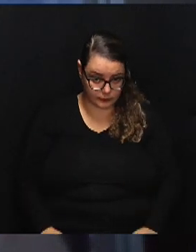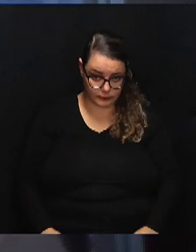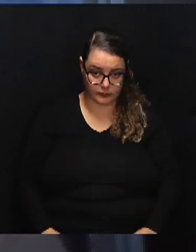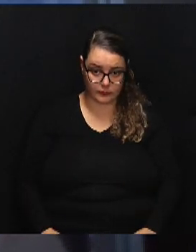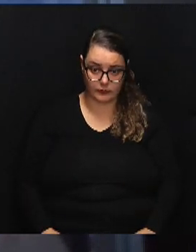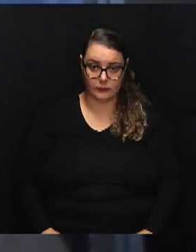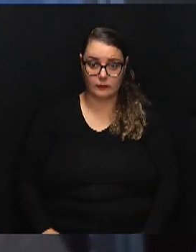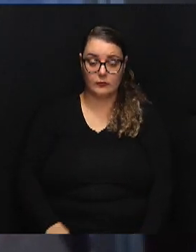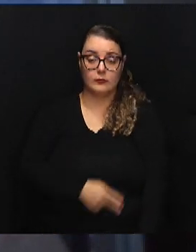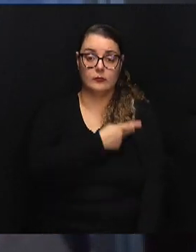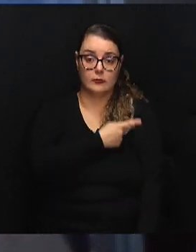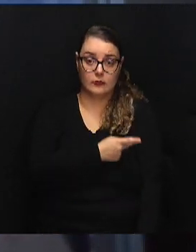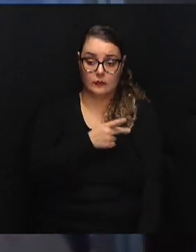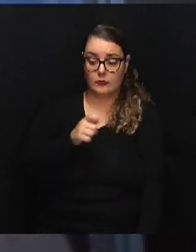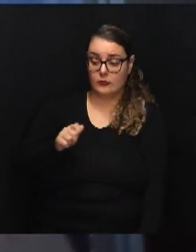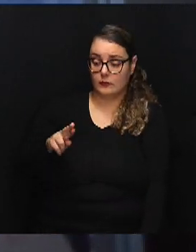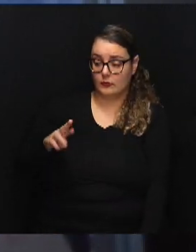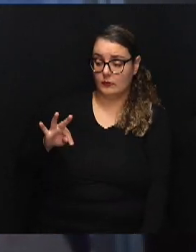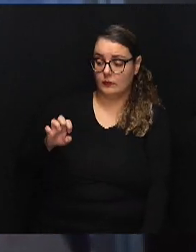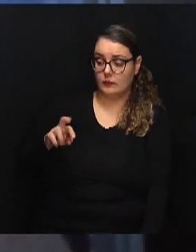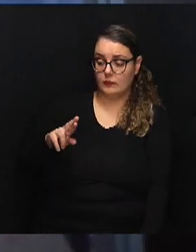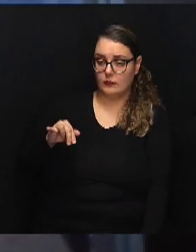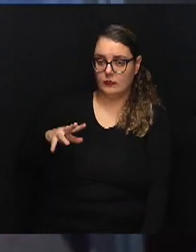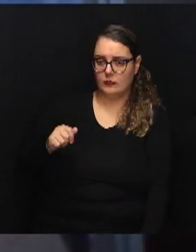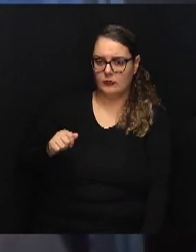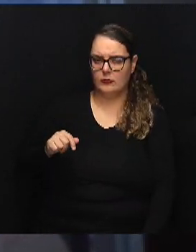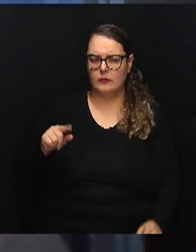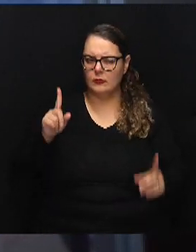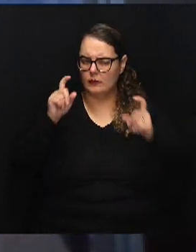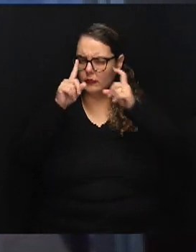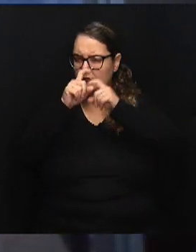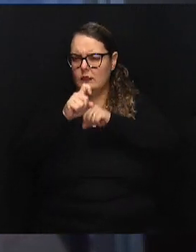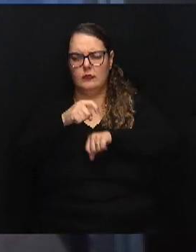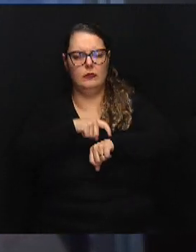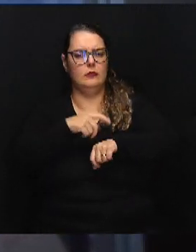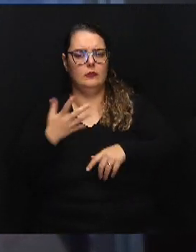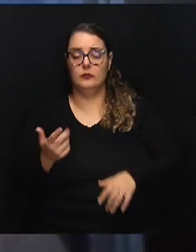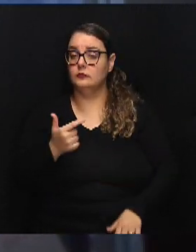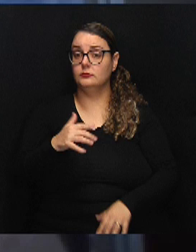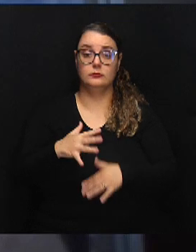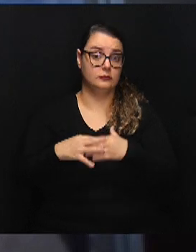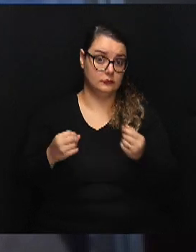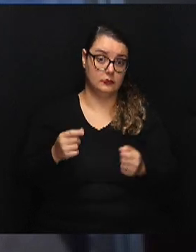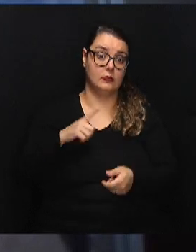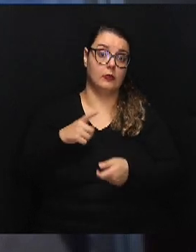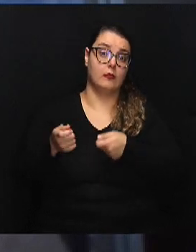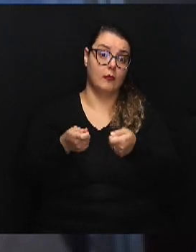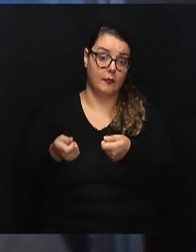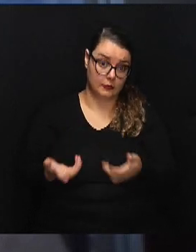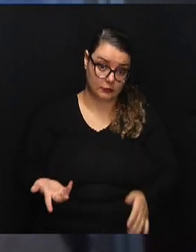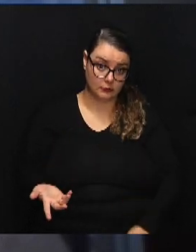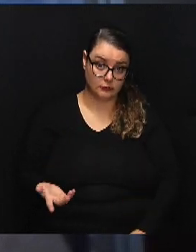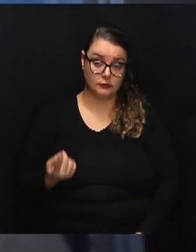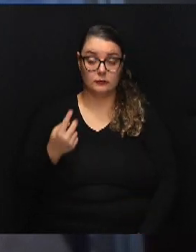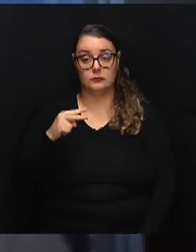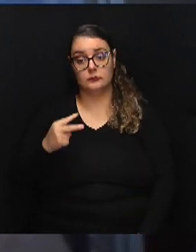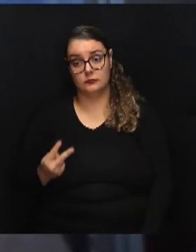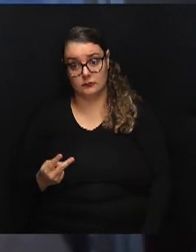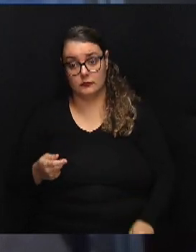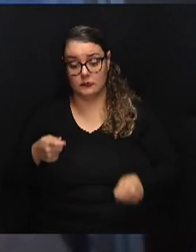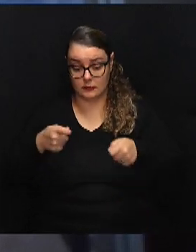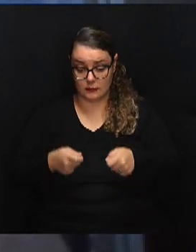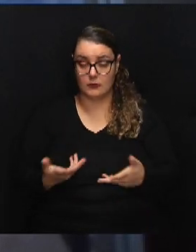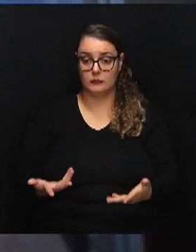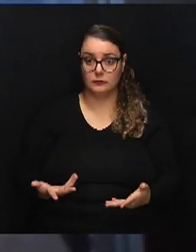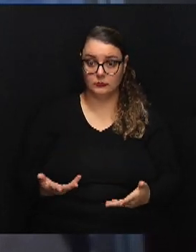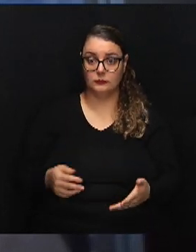a hipertensão arterial, com raríssimos casos, ela não tem cura, ela tem controle. Então, uma vez estabelecido o diagnóstico